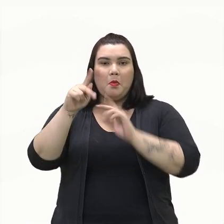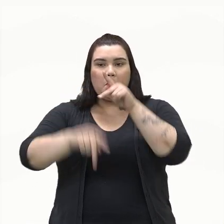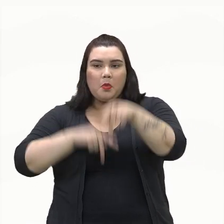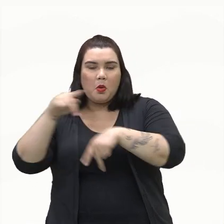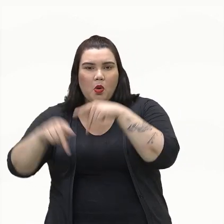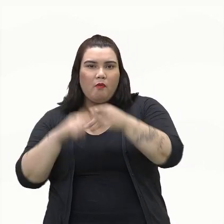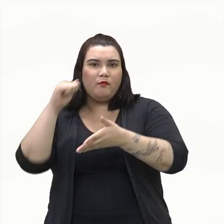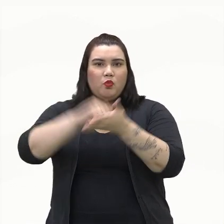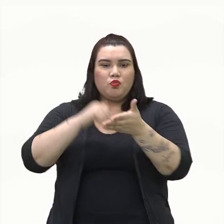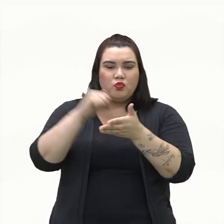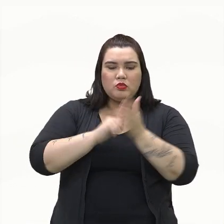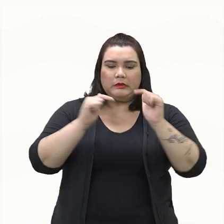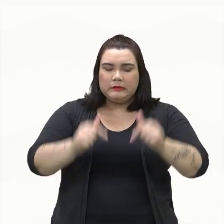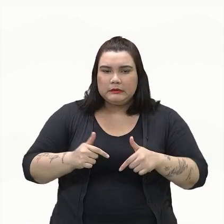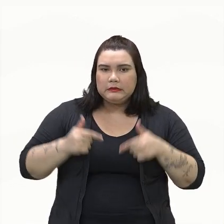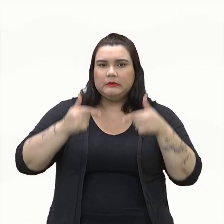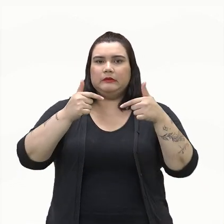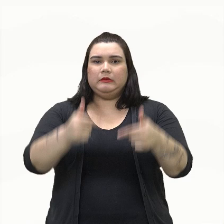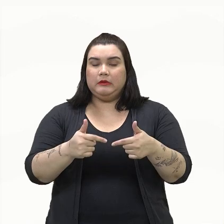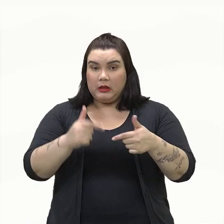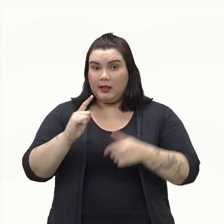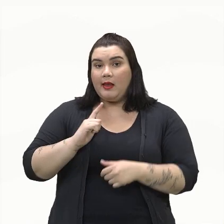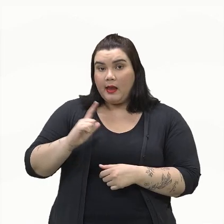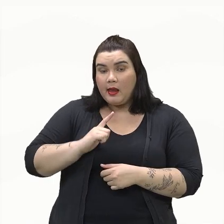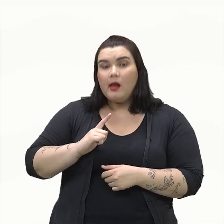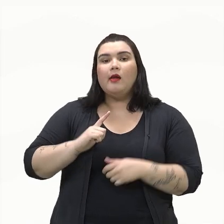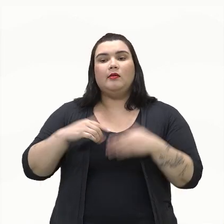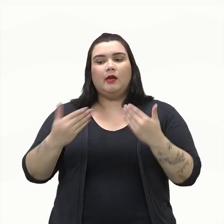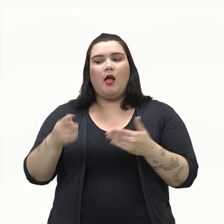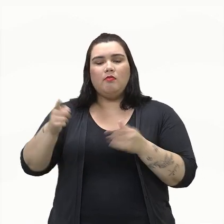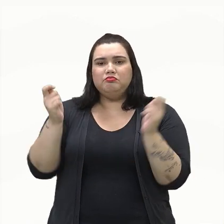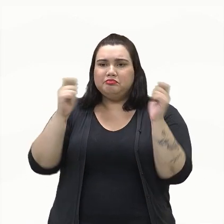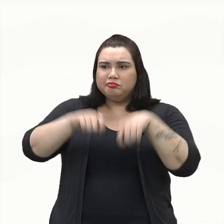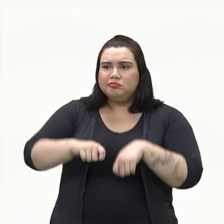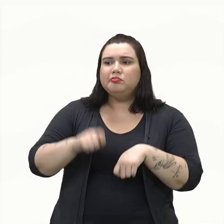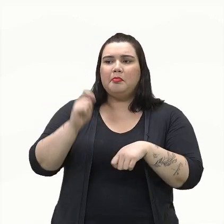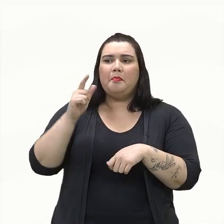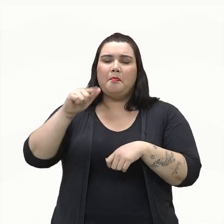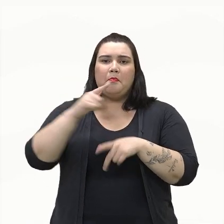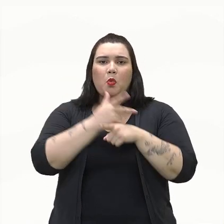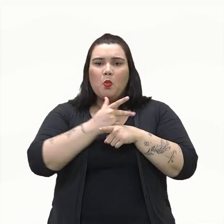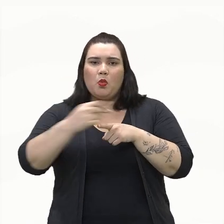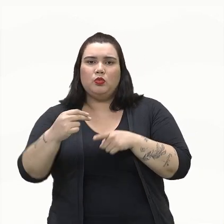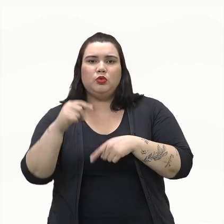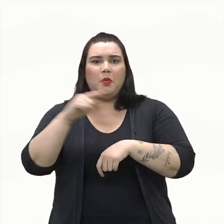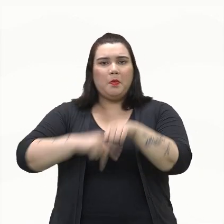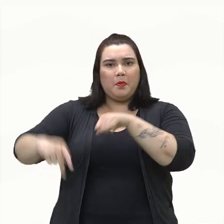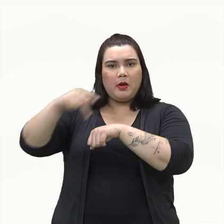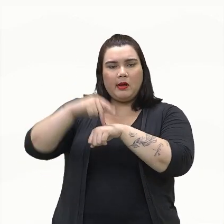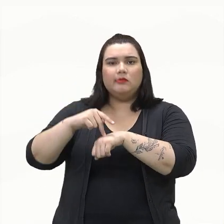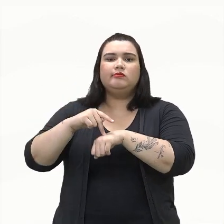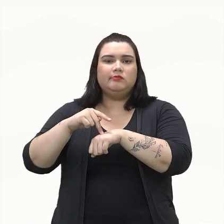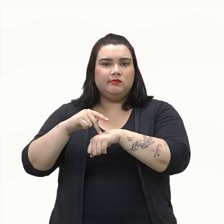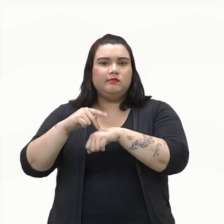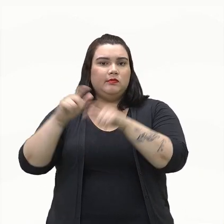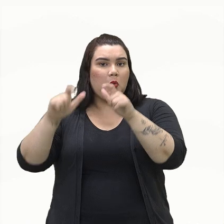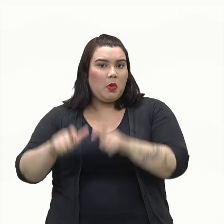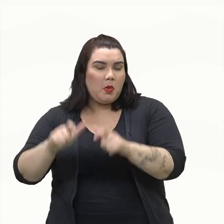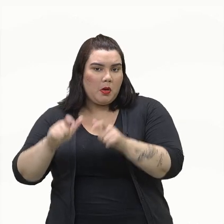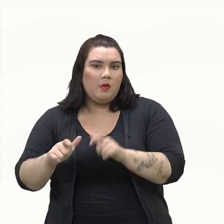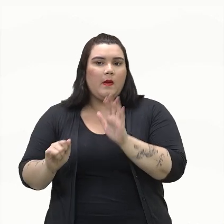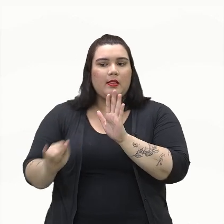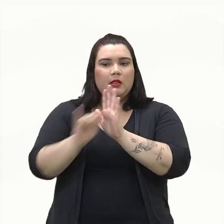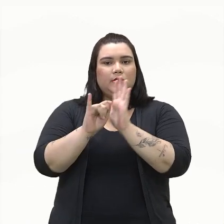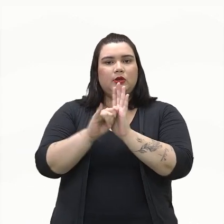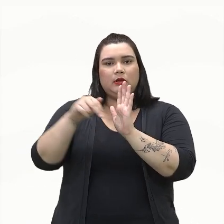bom? Uma história recente, mas cheia de luta, e que eles são dignos daquela nação, tá certo? E são dignos também dessa